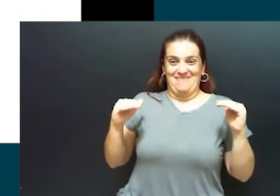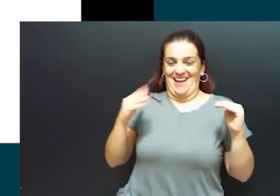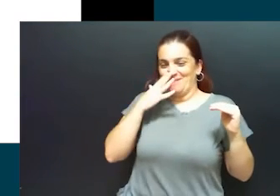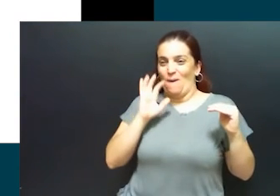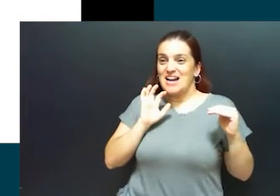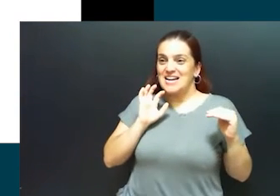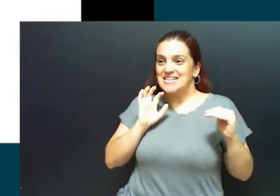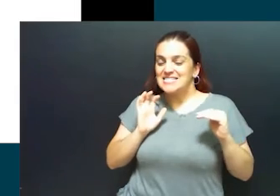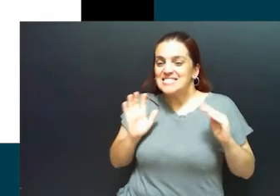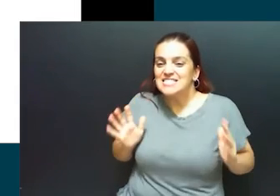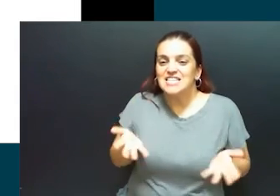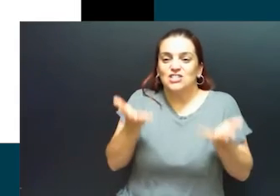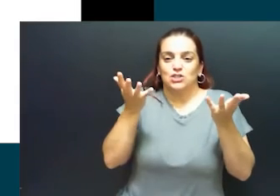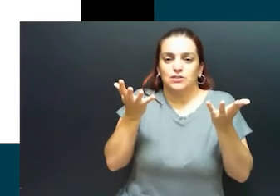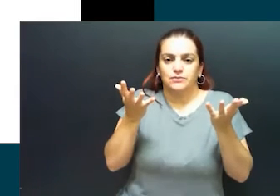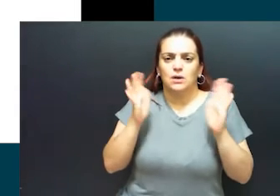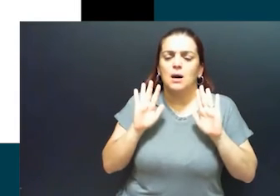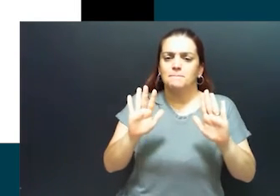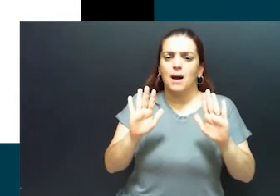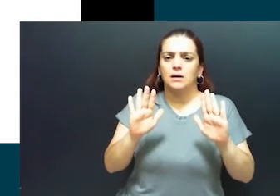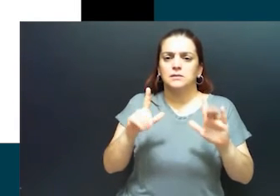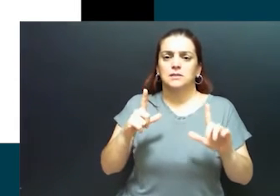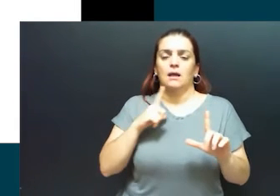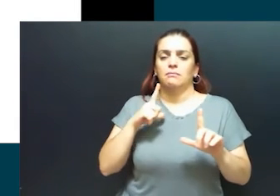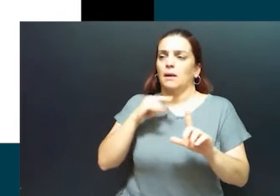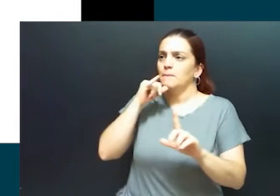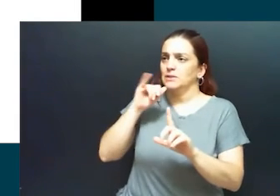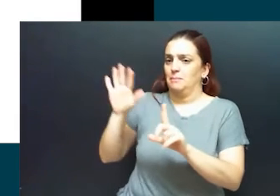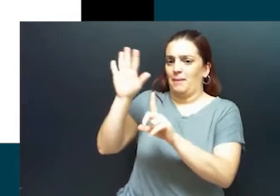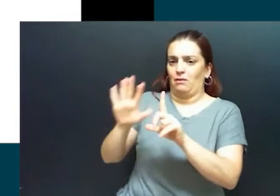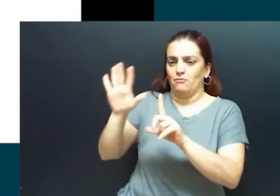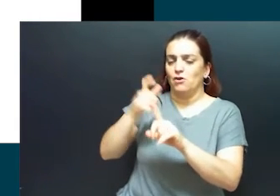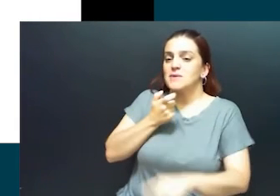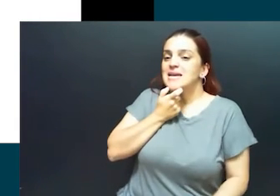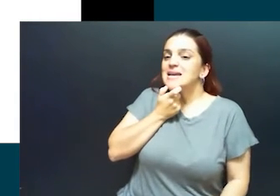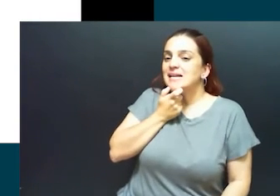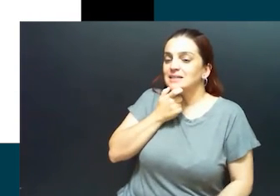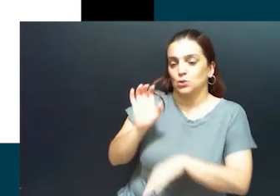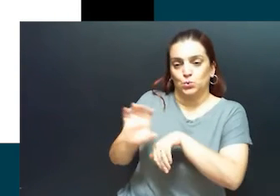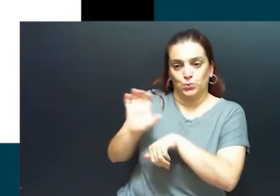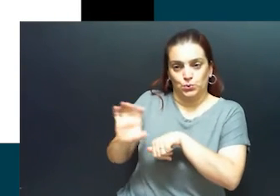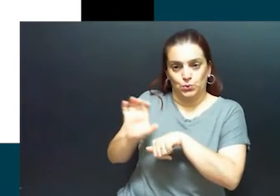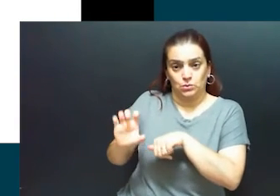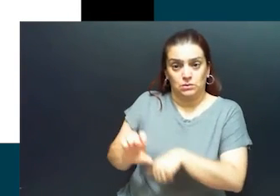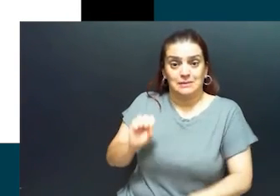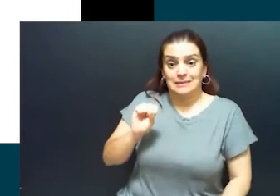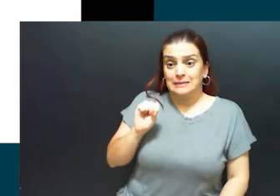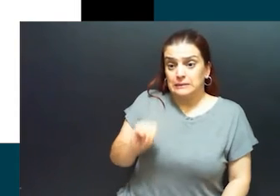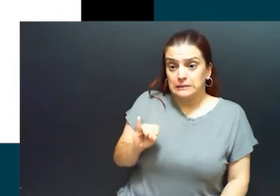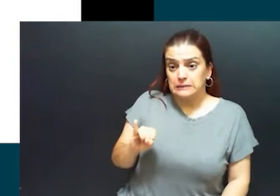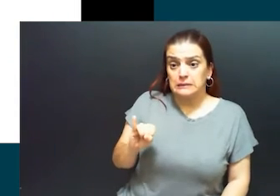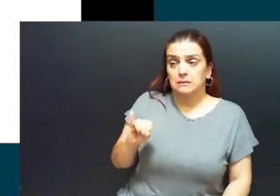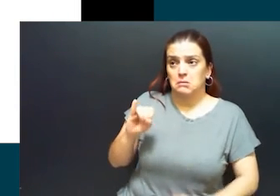que o seu produto é a plataforma de cursos de inglês. Então, se ao menos você souber que a estratégia da empresa para